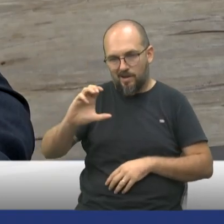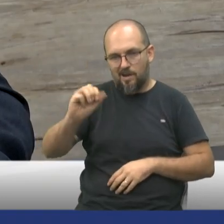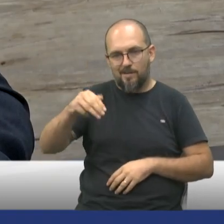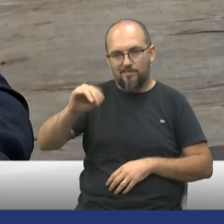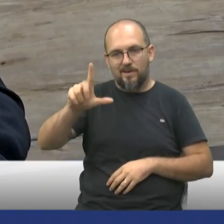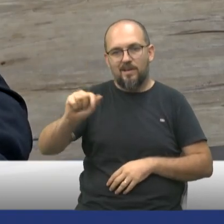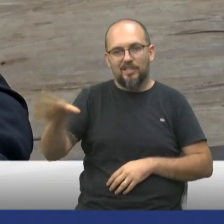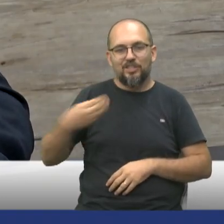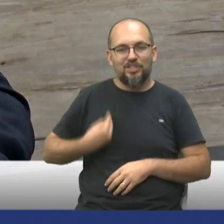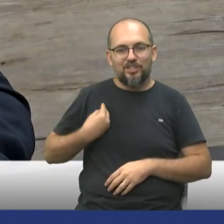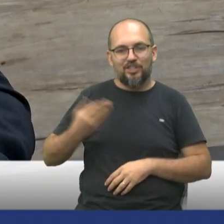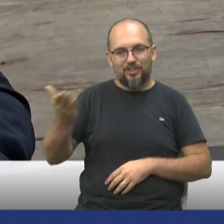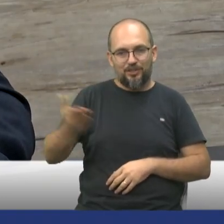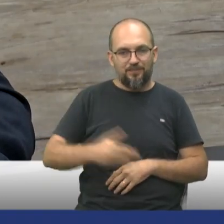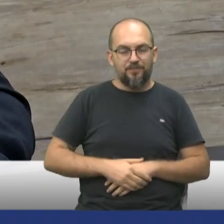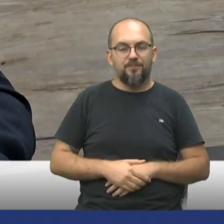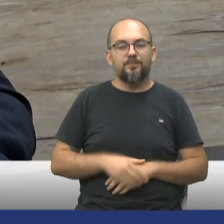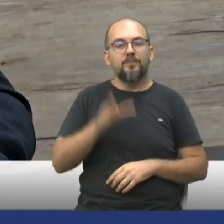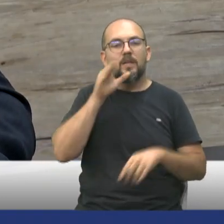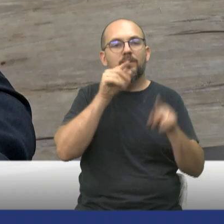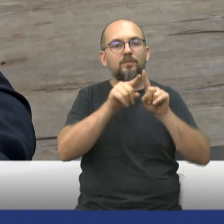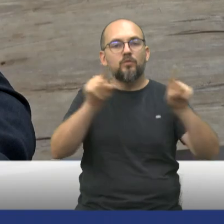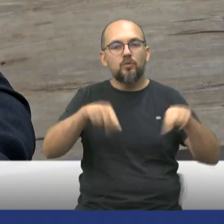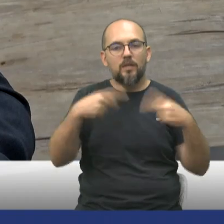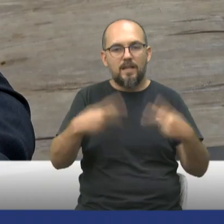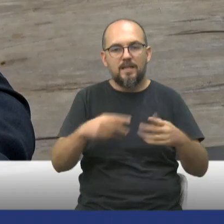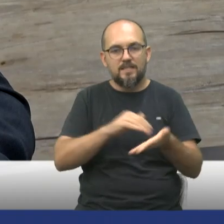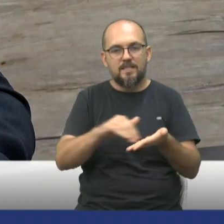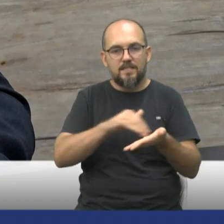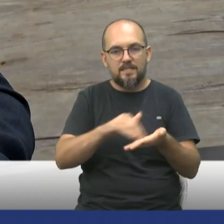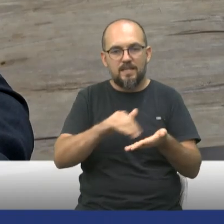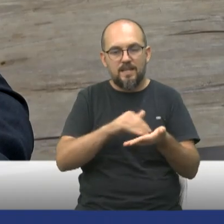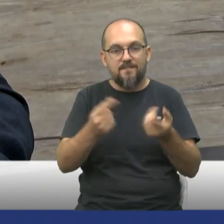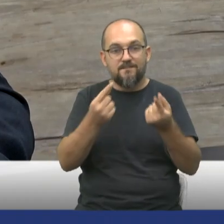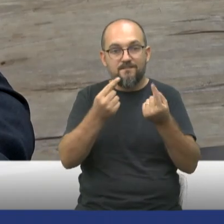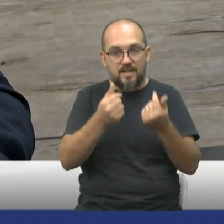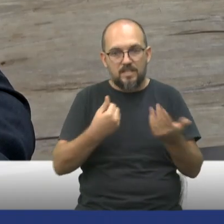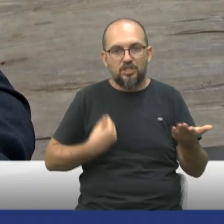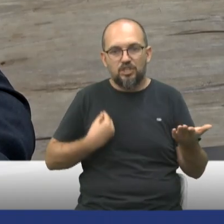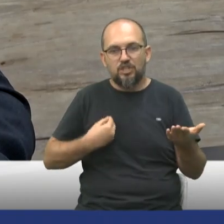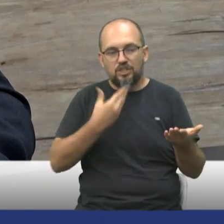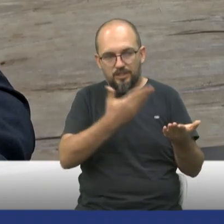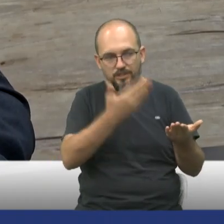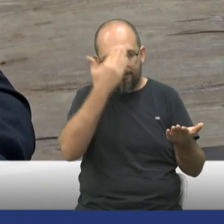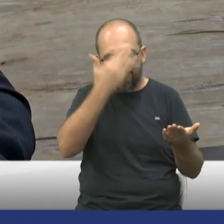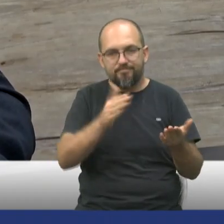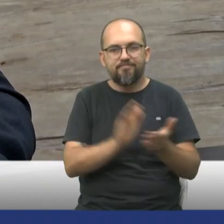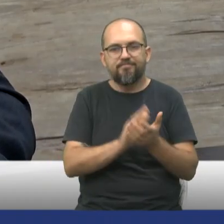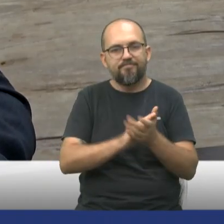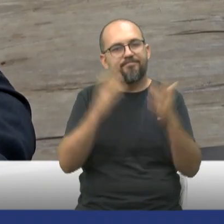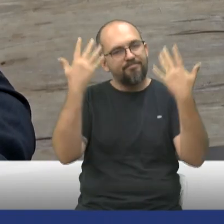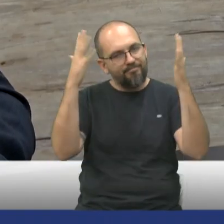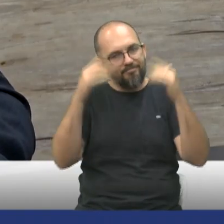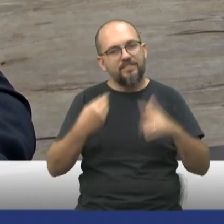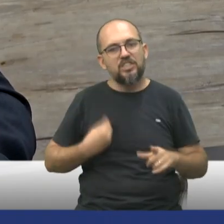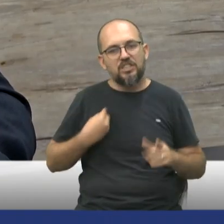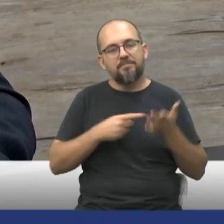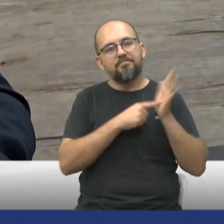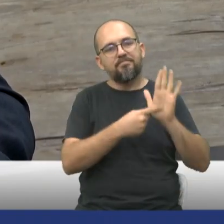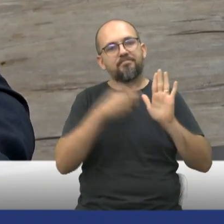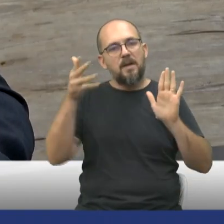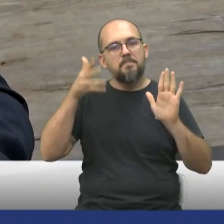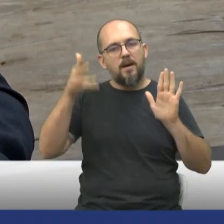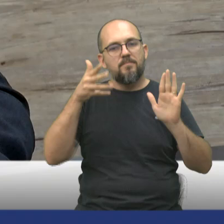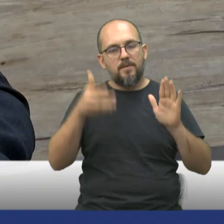que está presente, aos funcionários da Secretaria de Finanças, né? Meus parabéns aí pela apresentação,